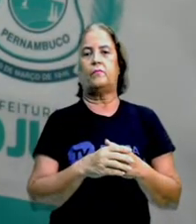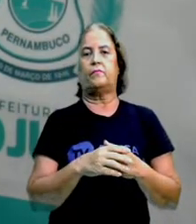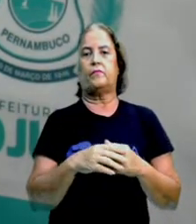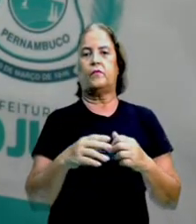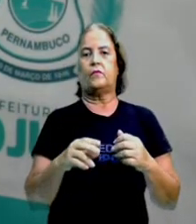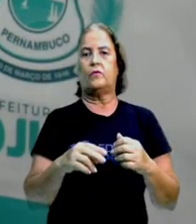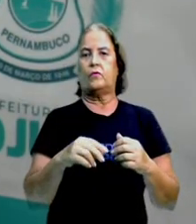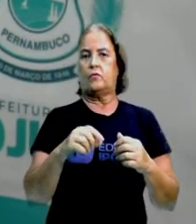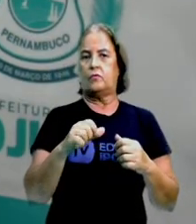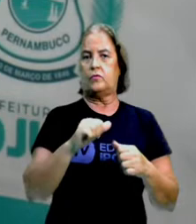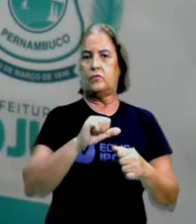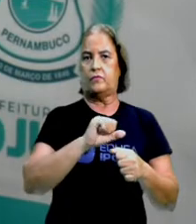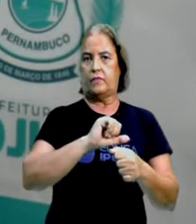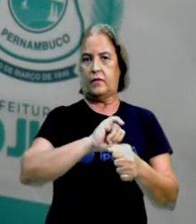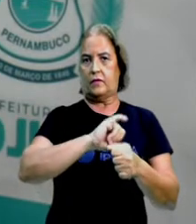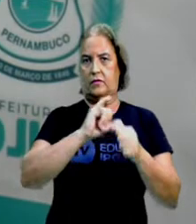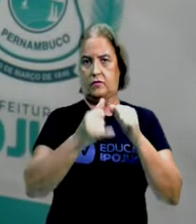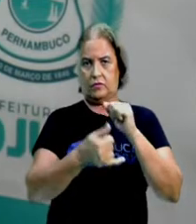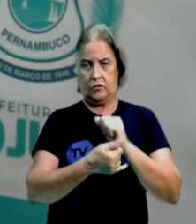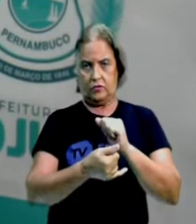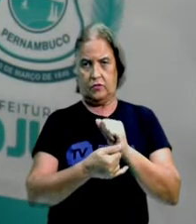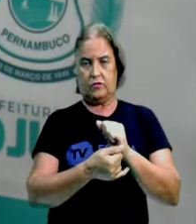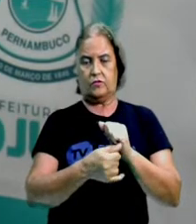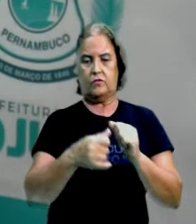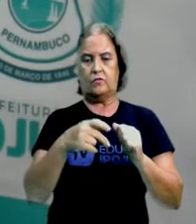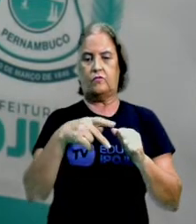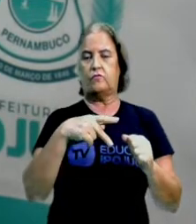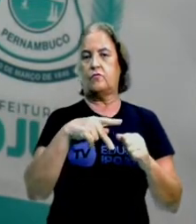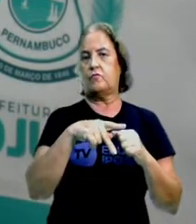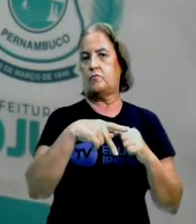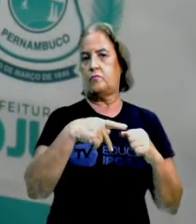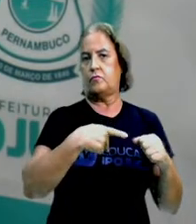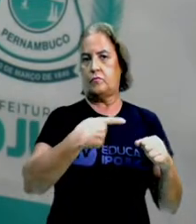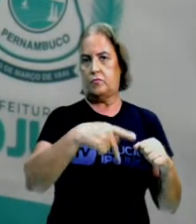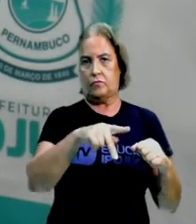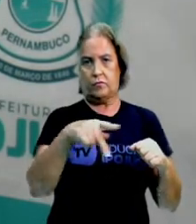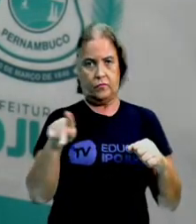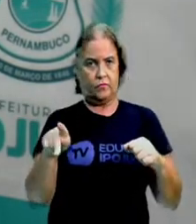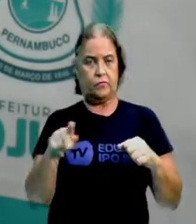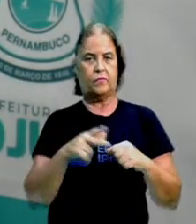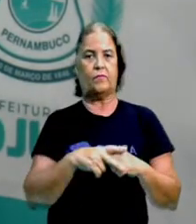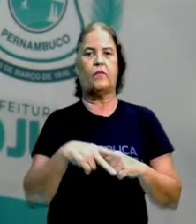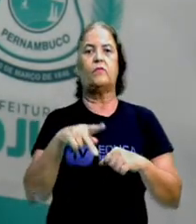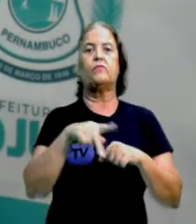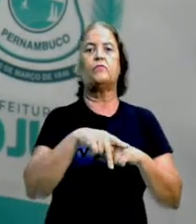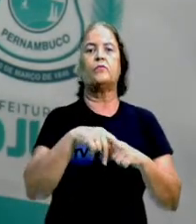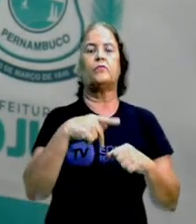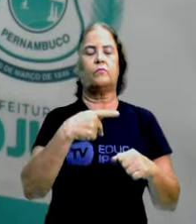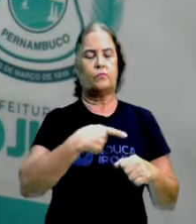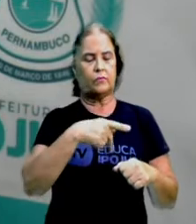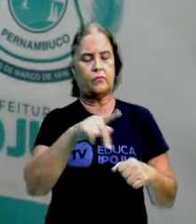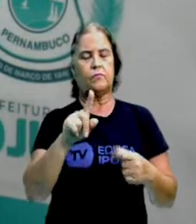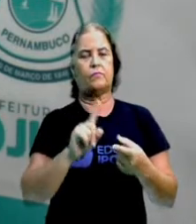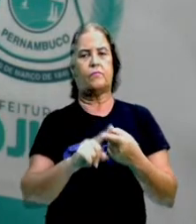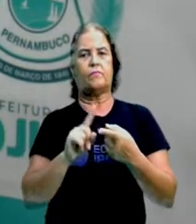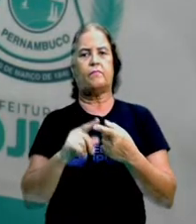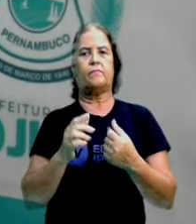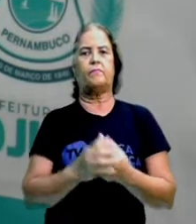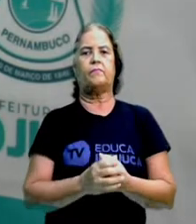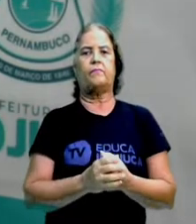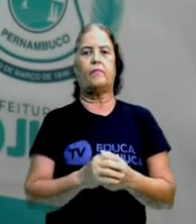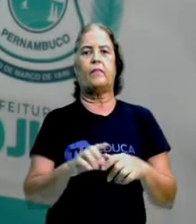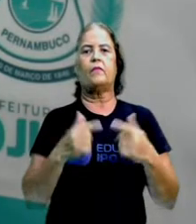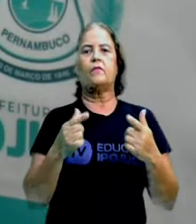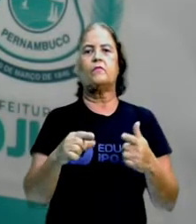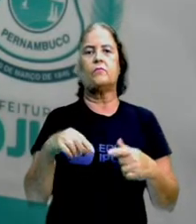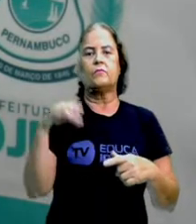os adjetivos possessivos e os pronomes possessivos em si. Hoje nós vamos aprender esses aqui. O que é que vocês têm que